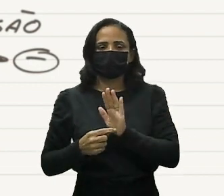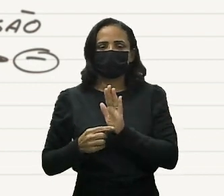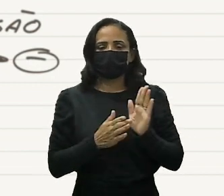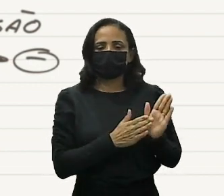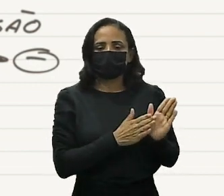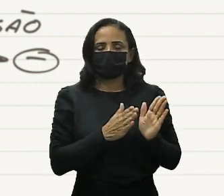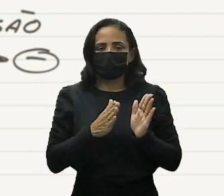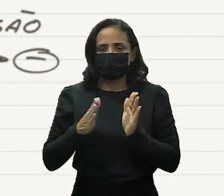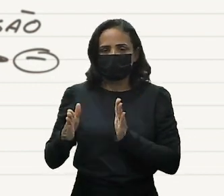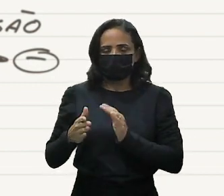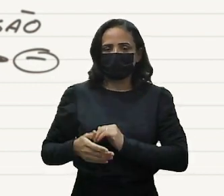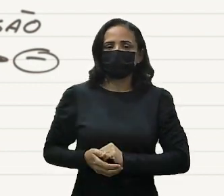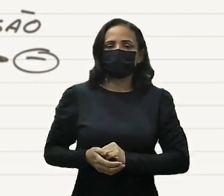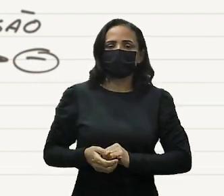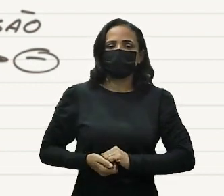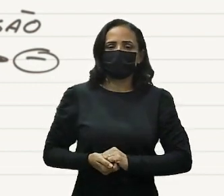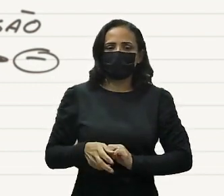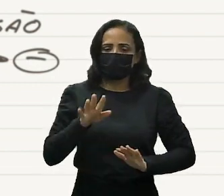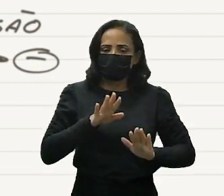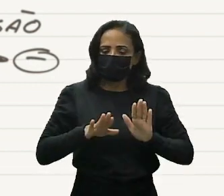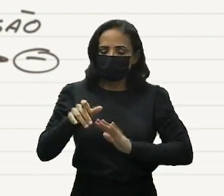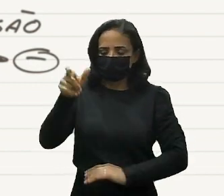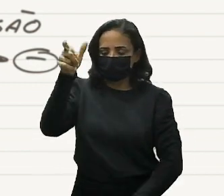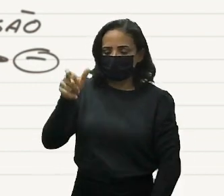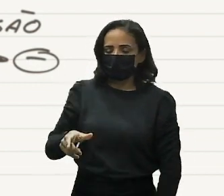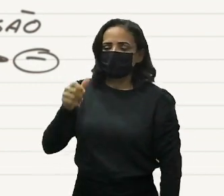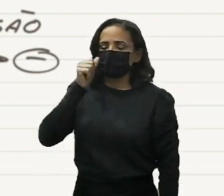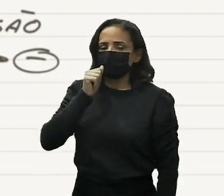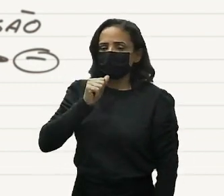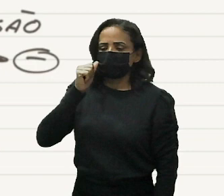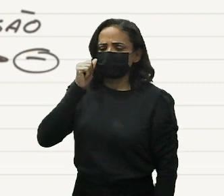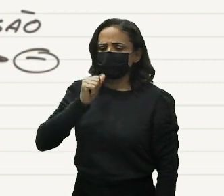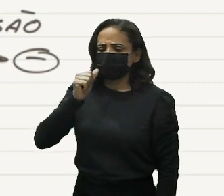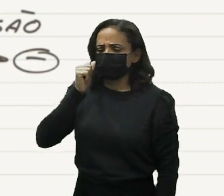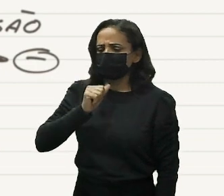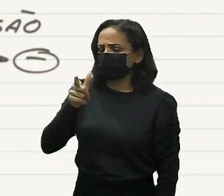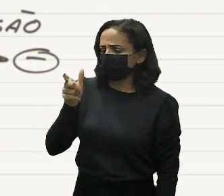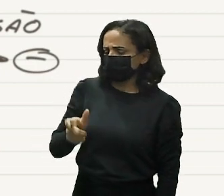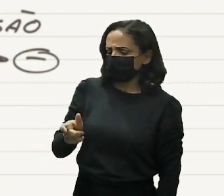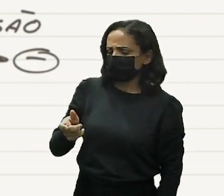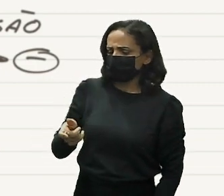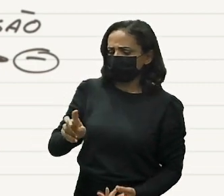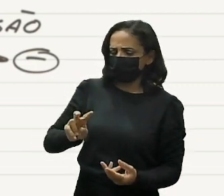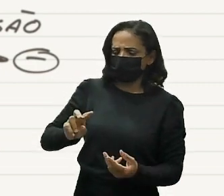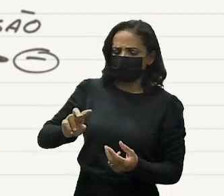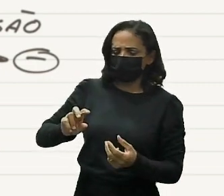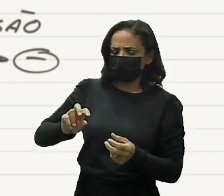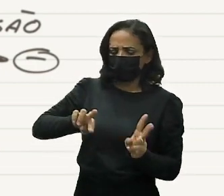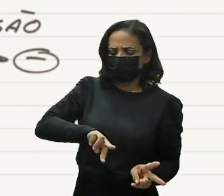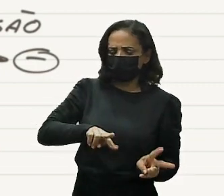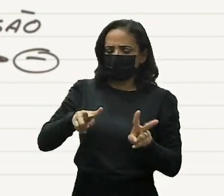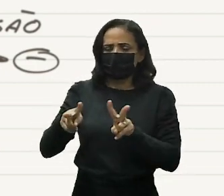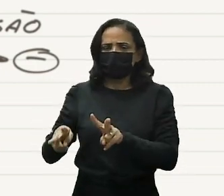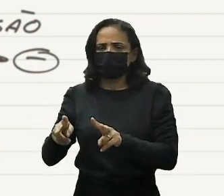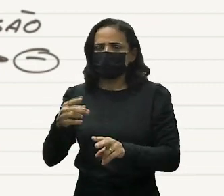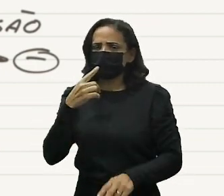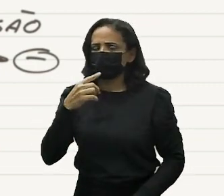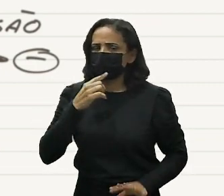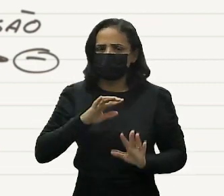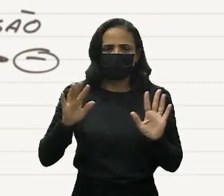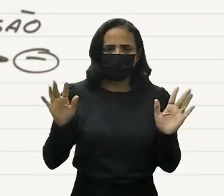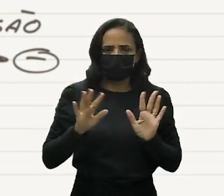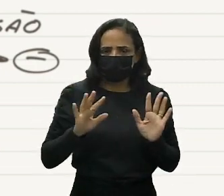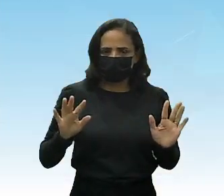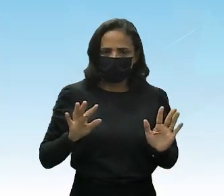assim, a questão diz, olhe, essa mulher, ela não fez nenhuma transfusão. Essa mulher não fez nenhuma